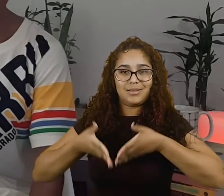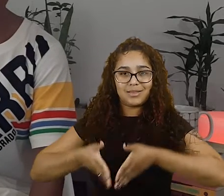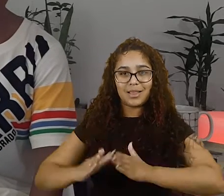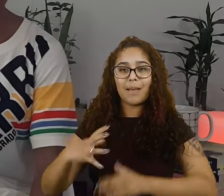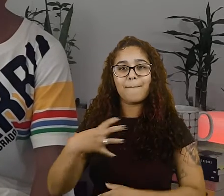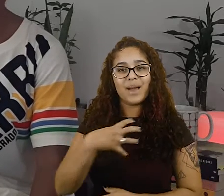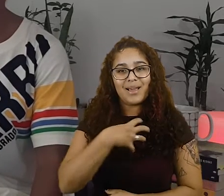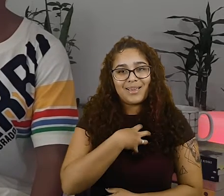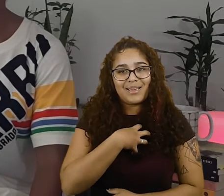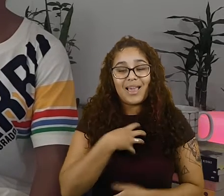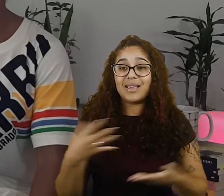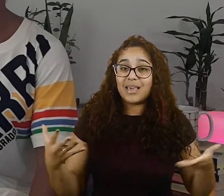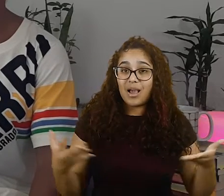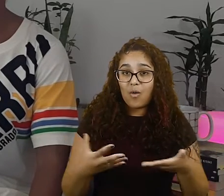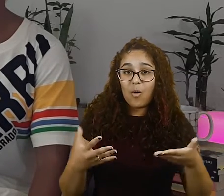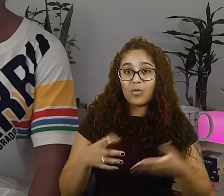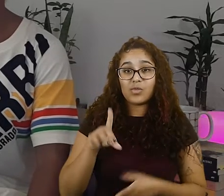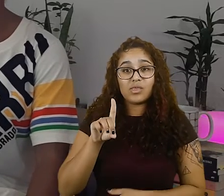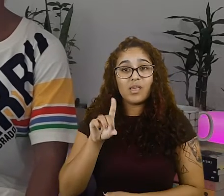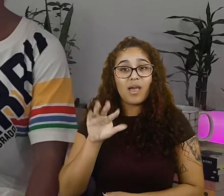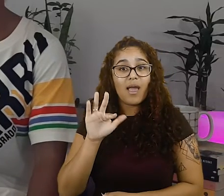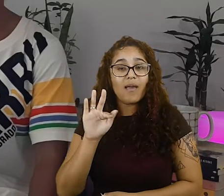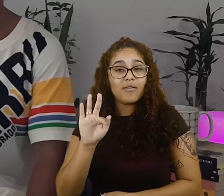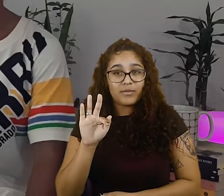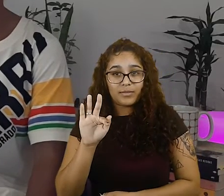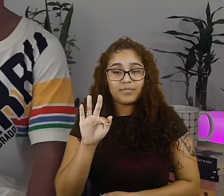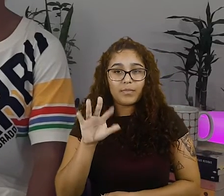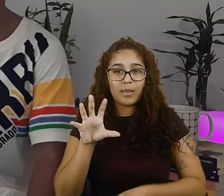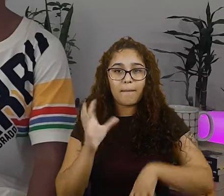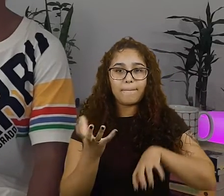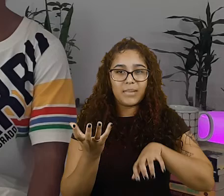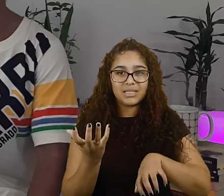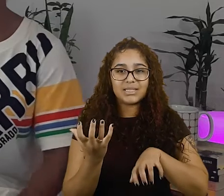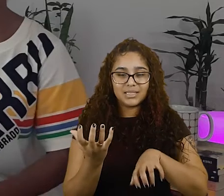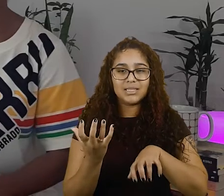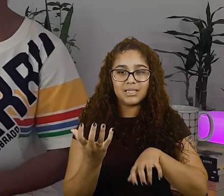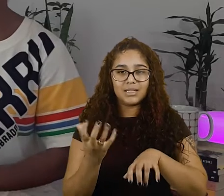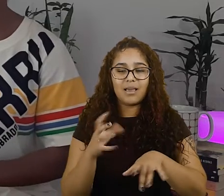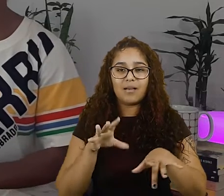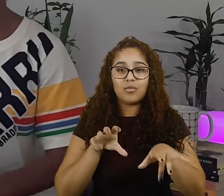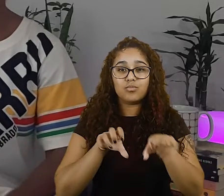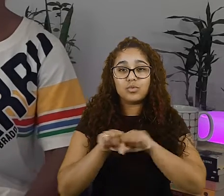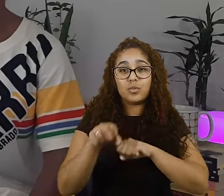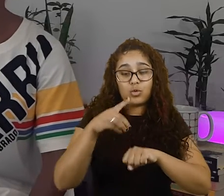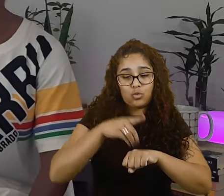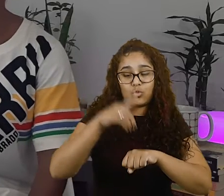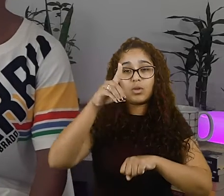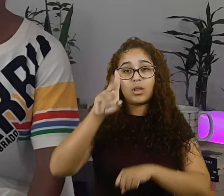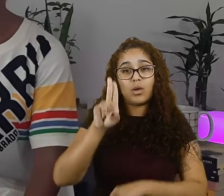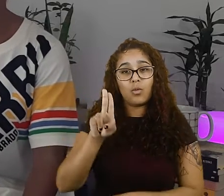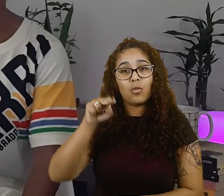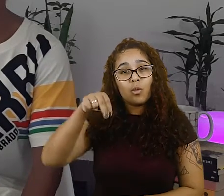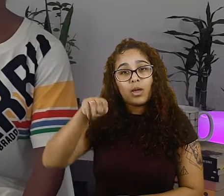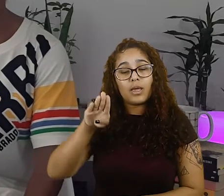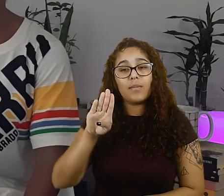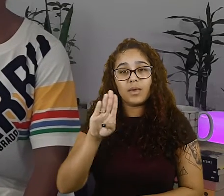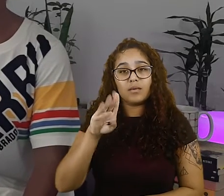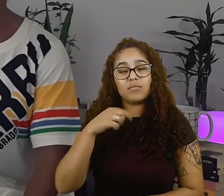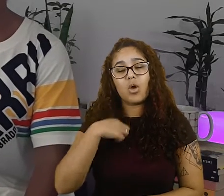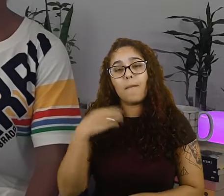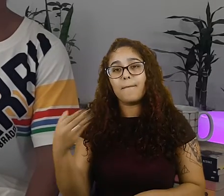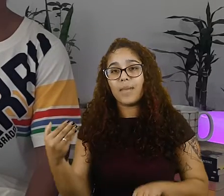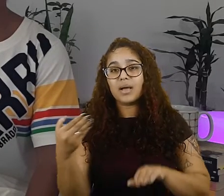Sou baiana e agora estou no Distrito Federal concluindo o meu doutorado em literatura na